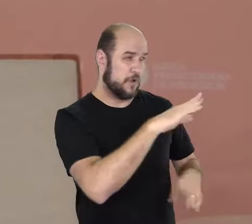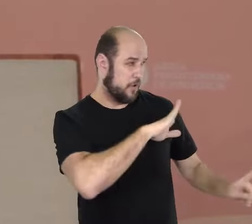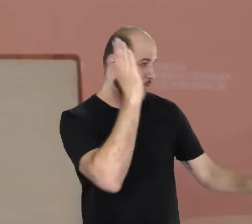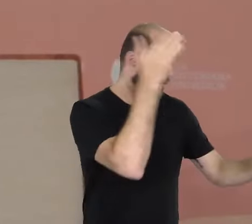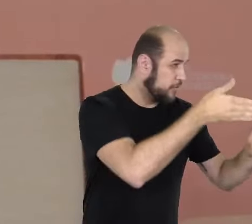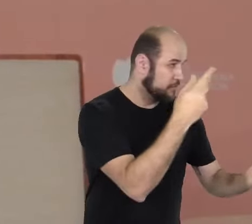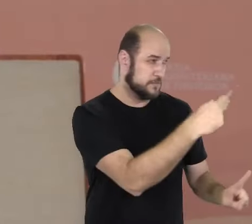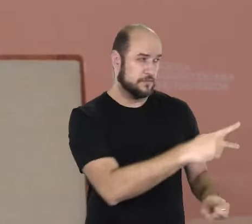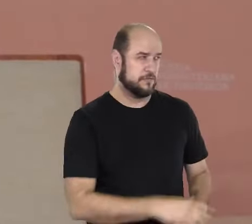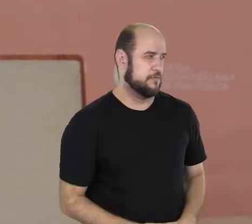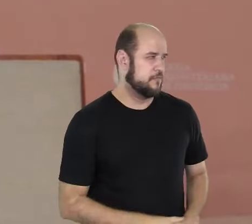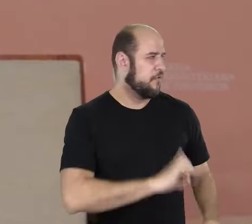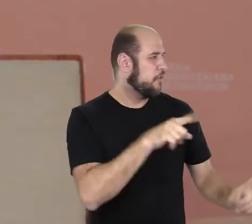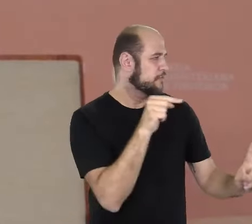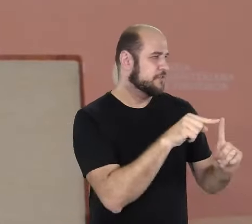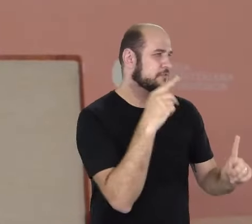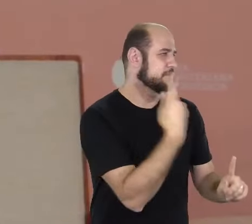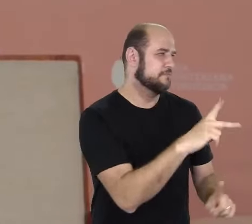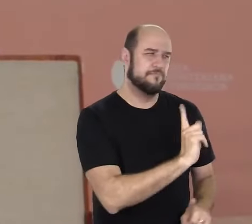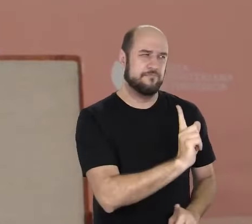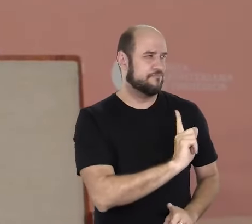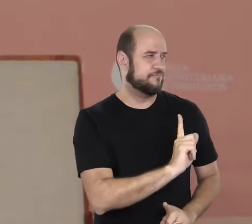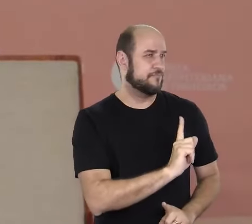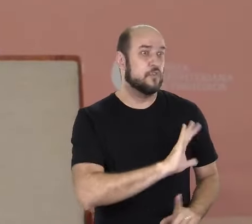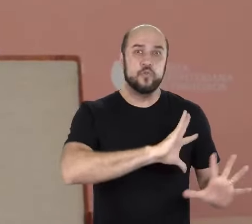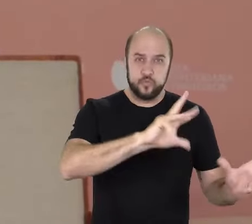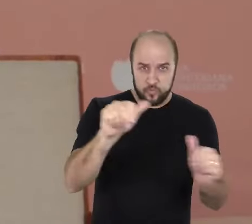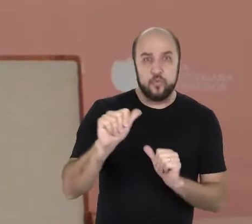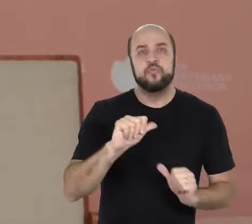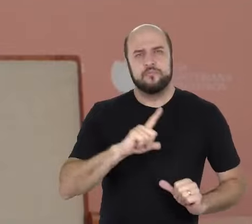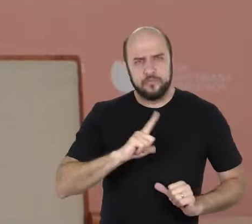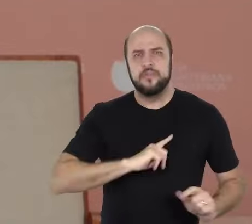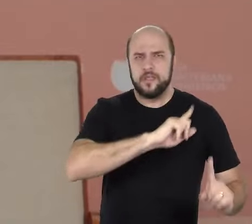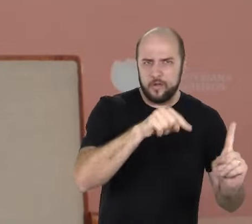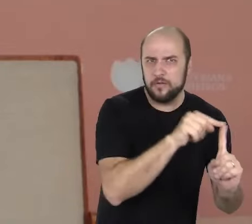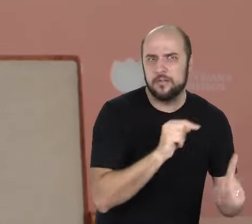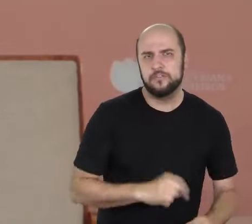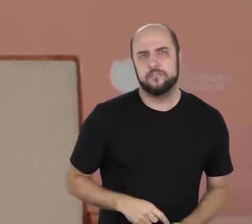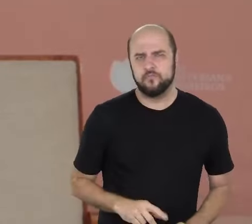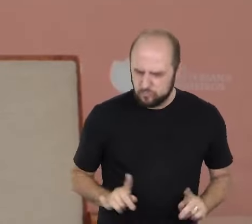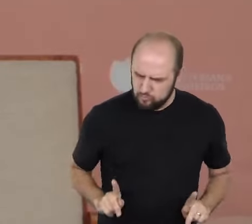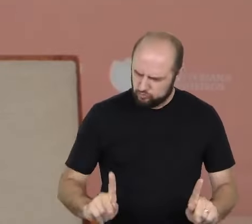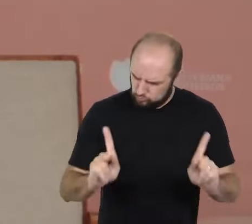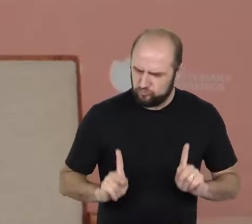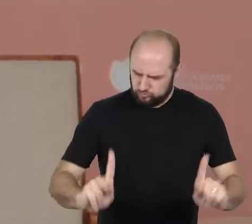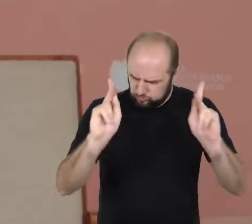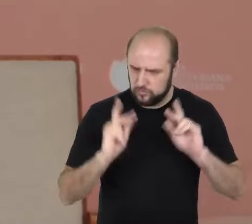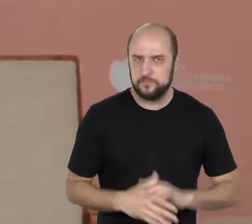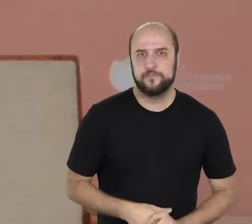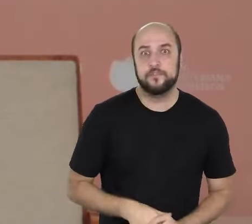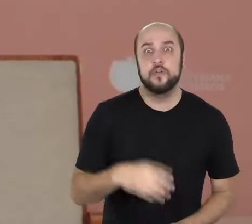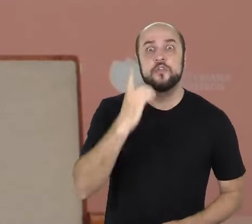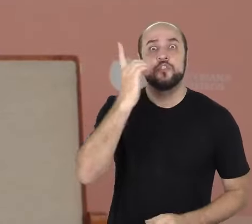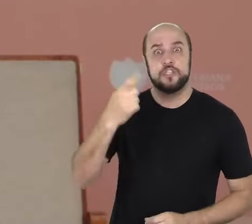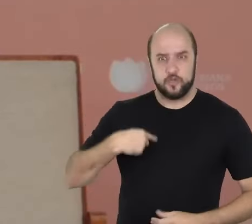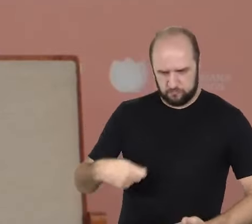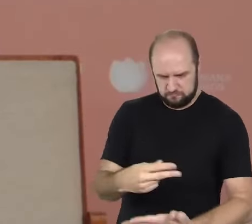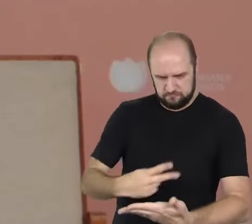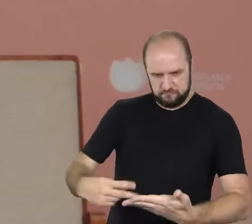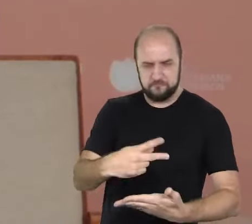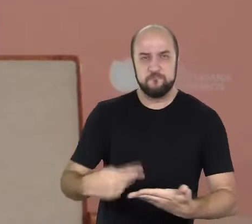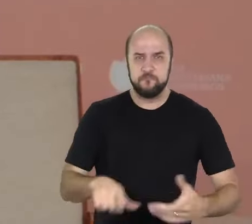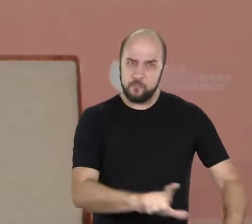Eles não são seu público-alvo. Tudo tem um público-alvo. Continua. No mesmo dia eu fiz a logo. Eu mesmo fiz a logo.